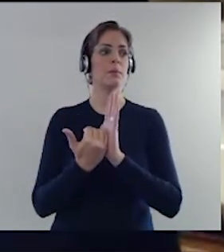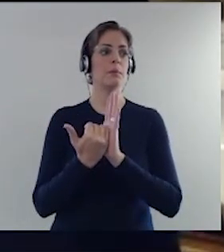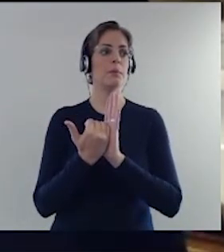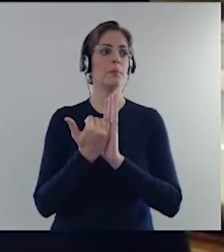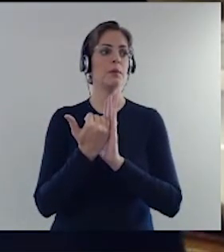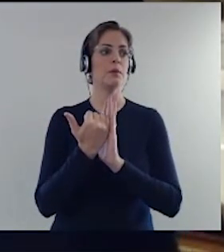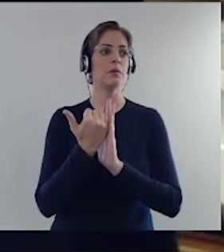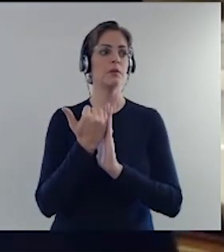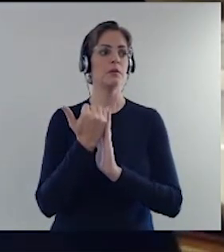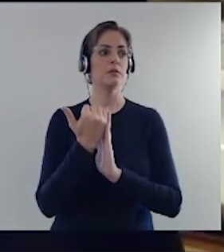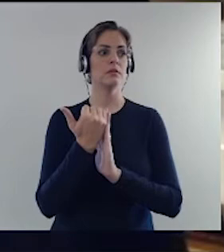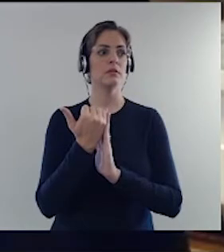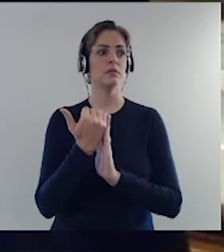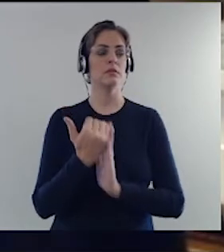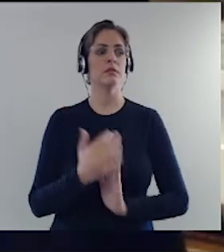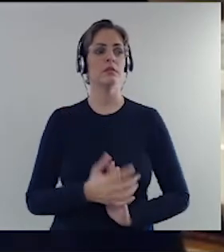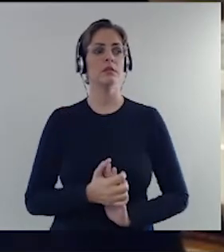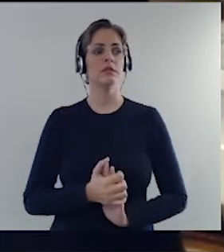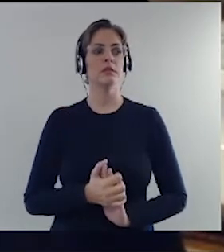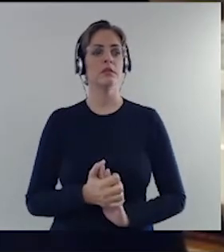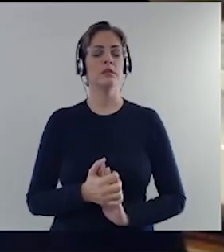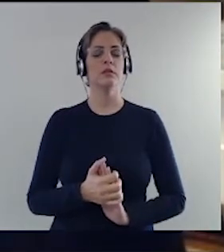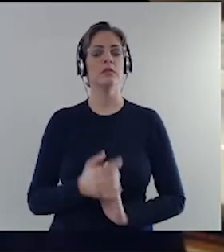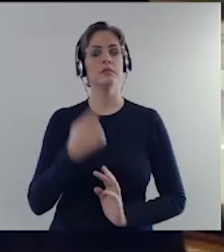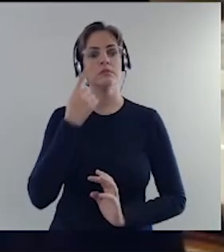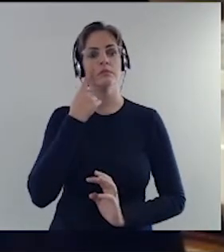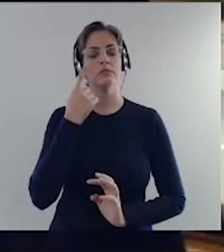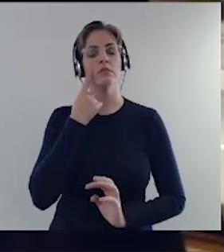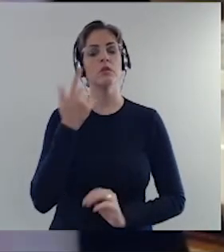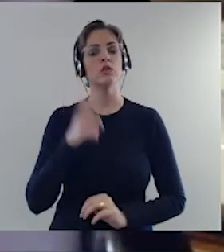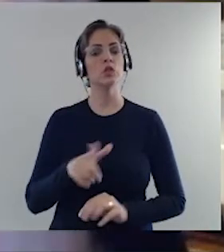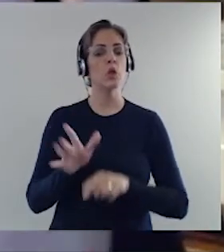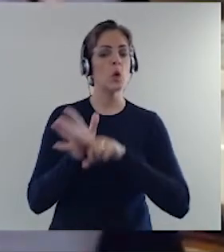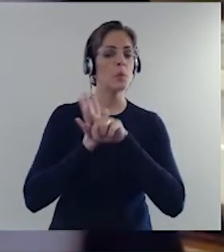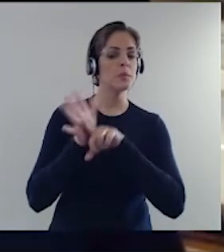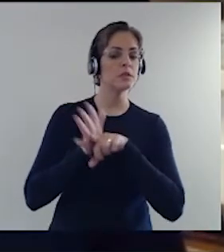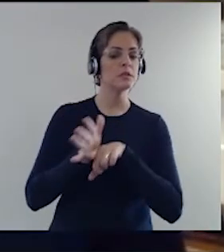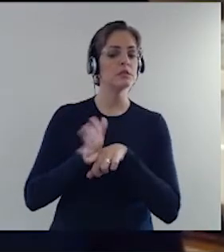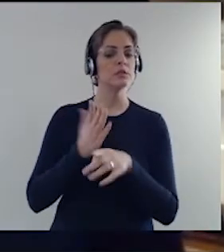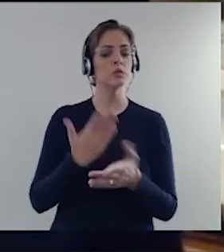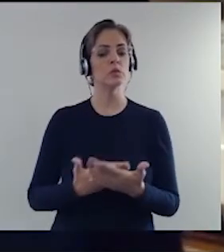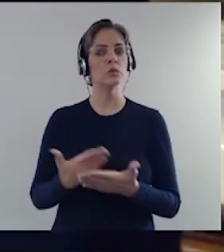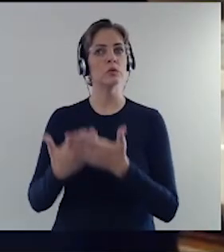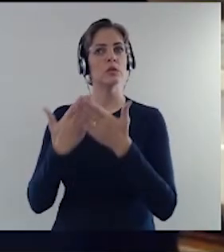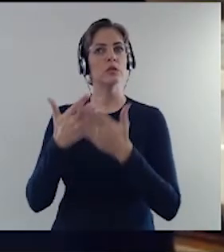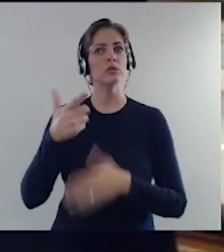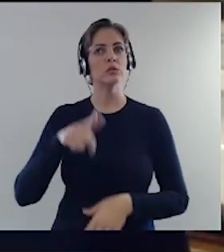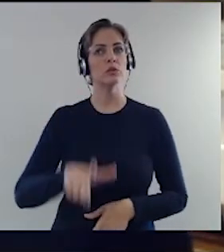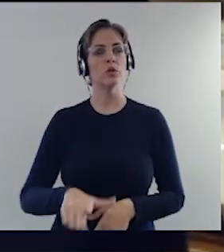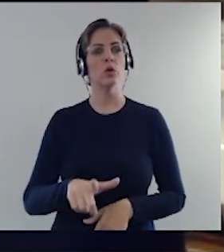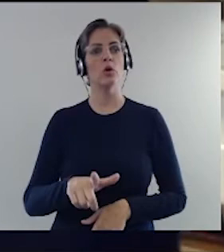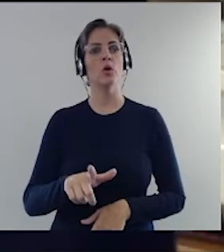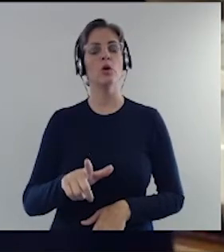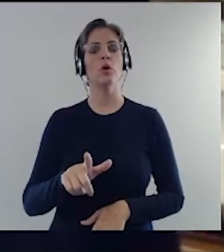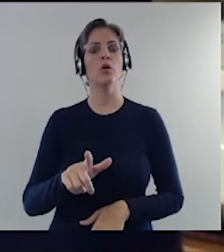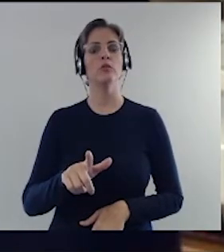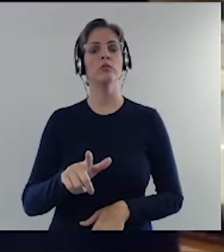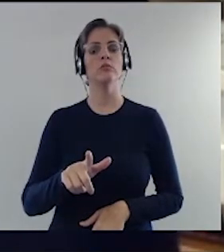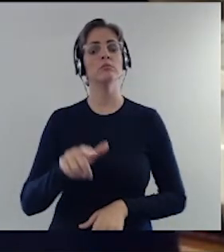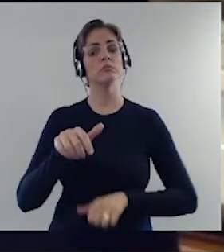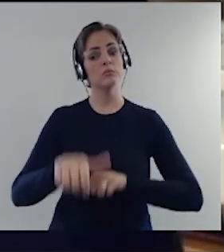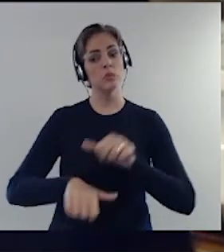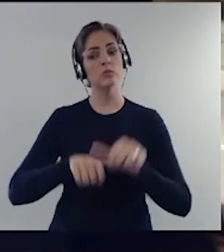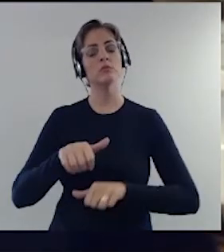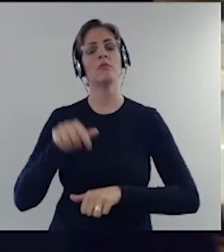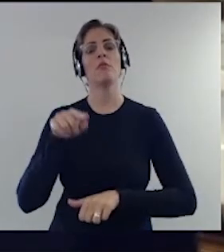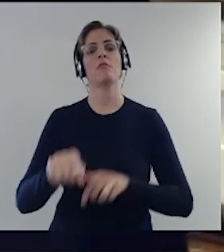proposta de que se fizesse o reexame, o reestudo e, quem sabe, até a revogação da lei da alienação